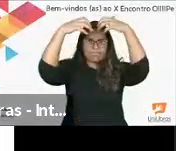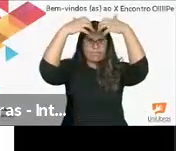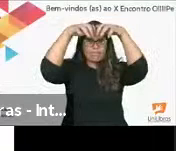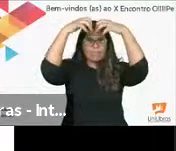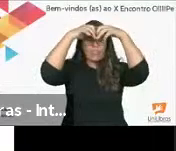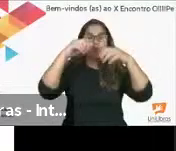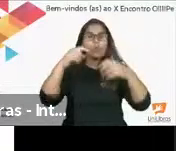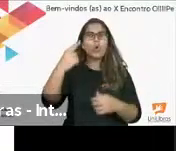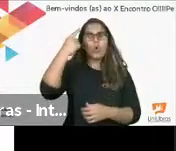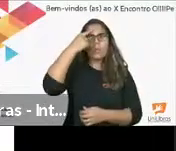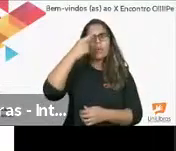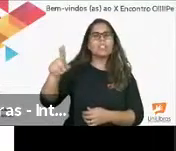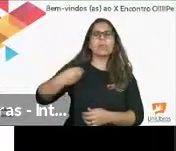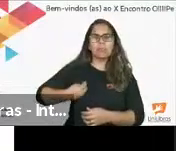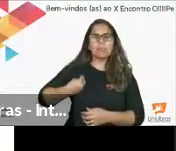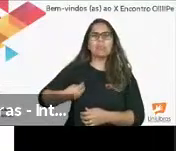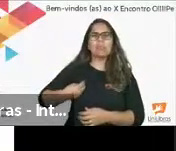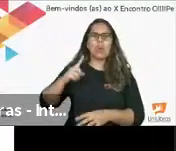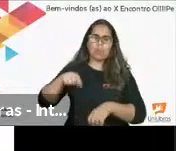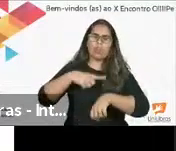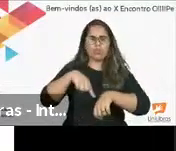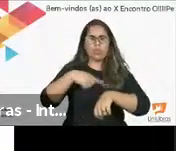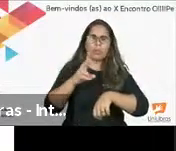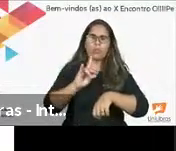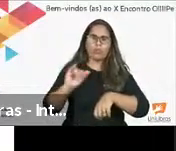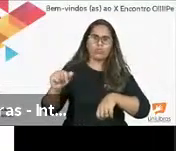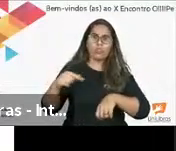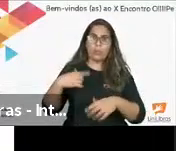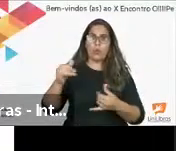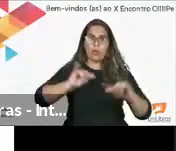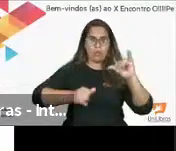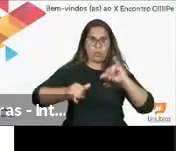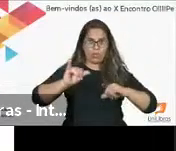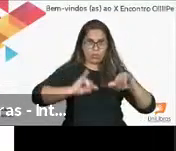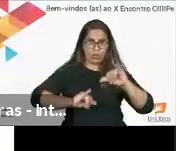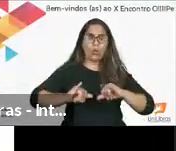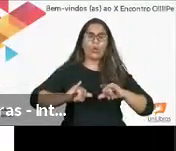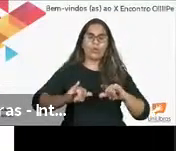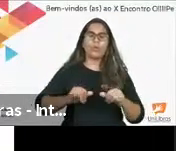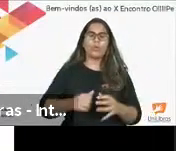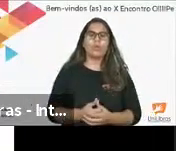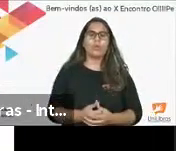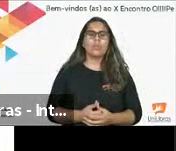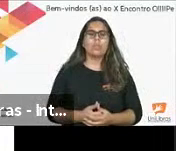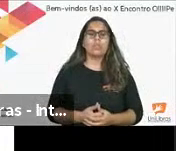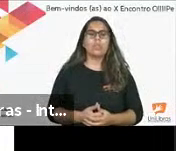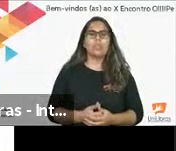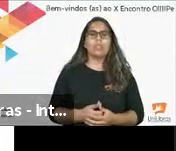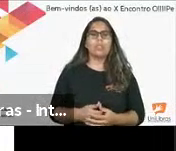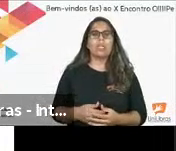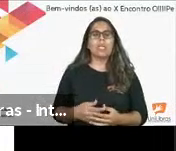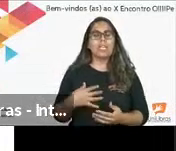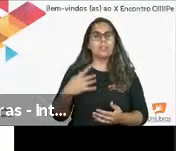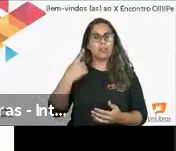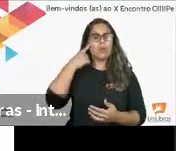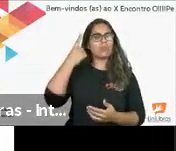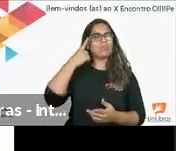semana frequentando durante algumas horas por dia o meu laboratório, e ele mudou o meu modo de ver a